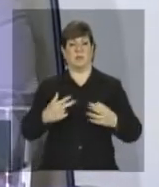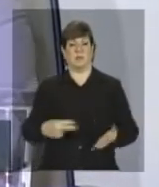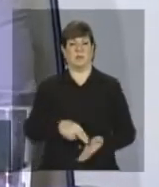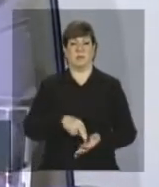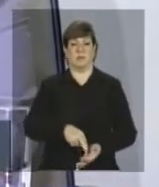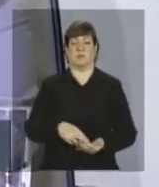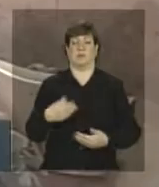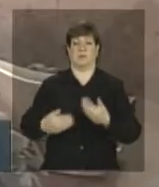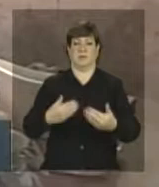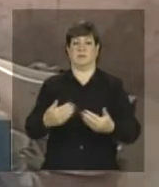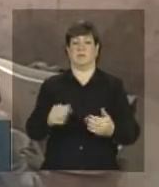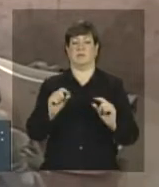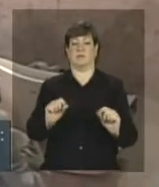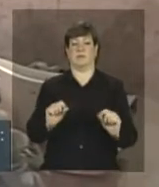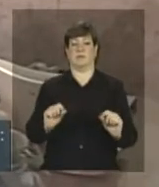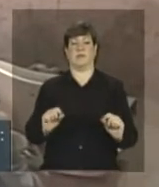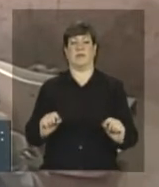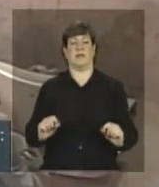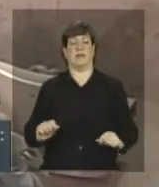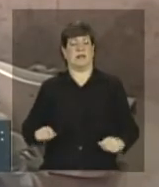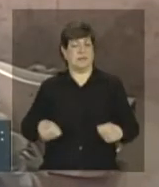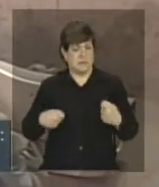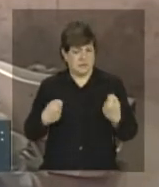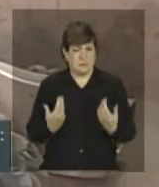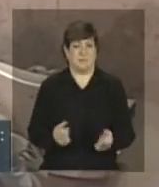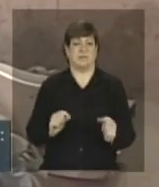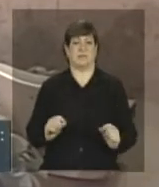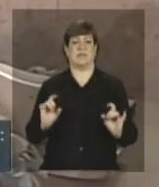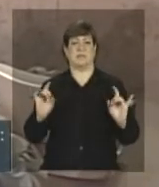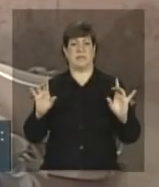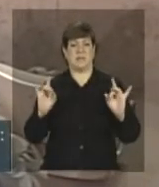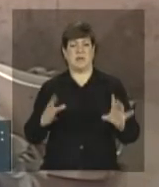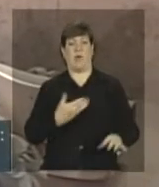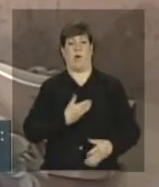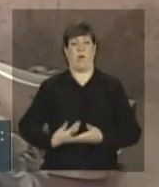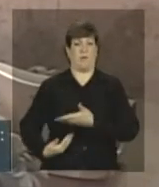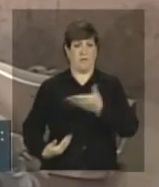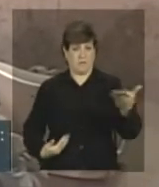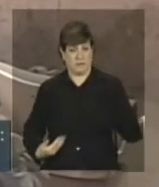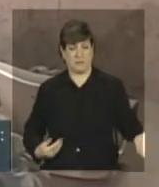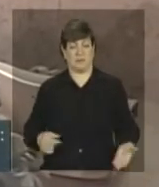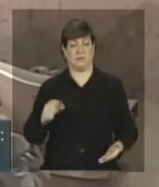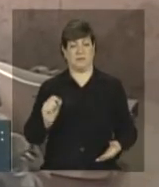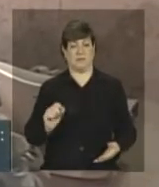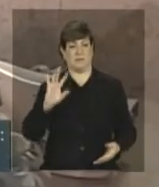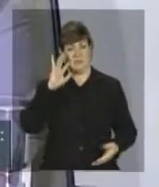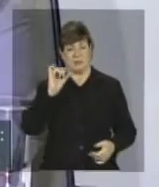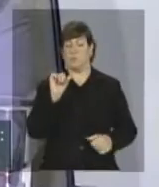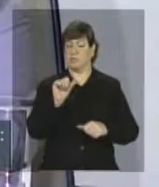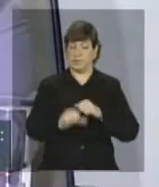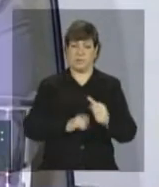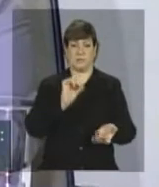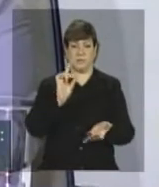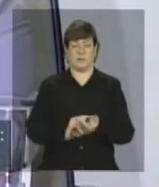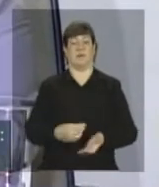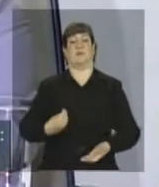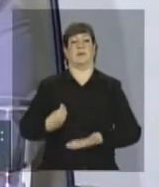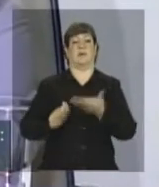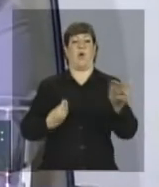uma dedicação especial dos governos para se alterar de forma definitiva a situação das